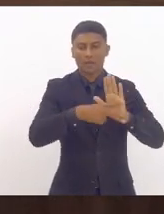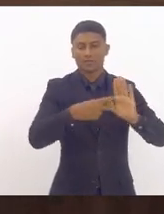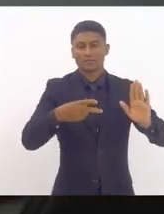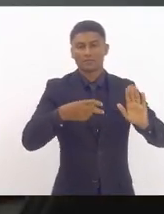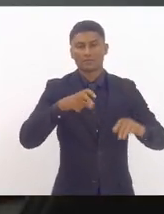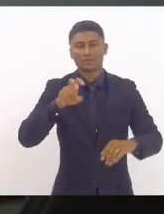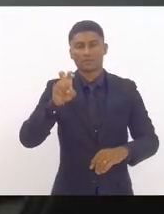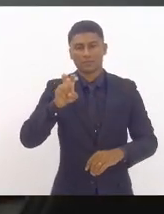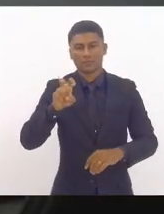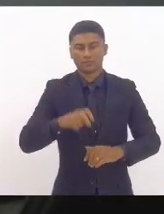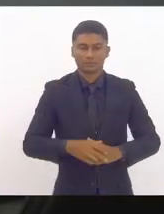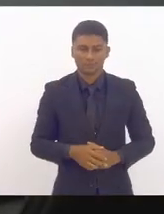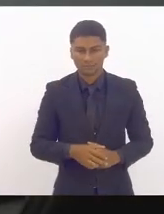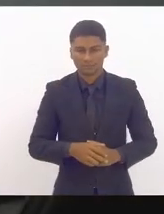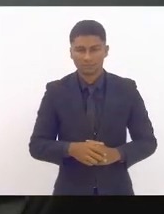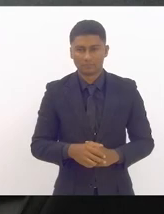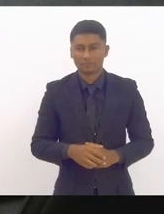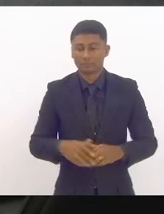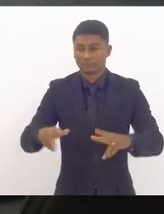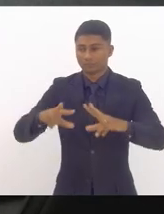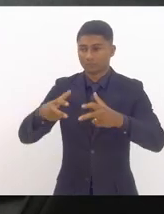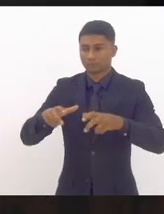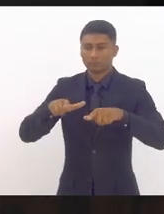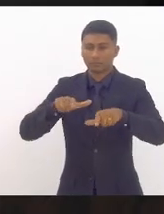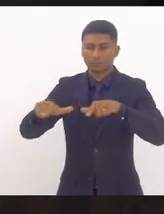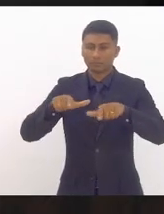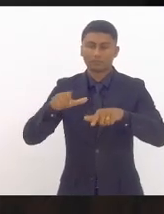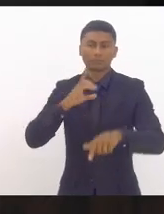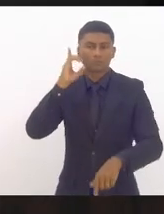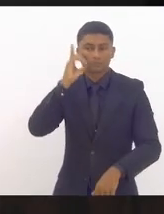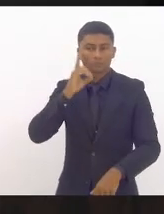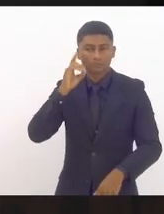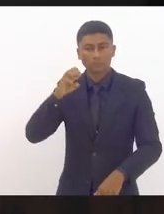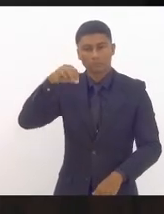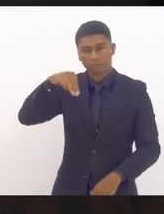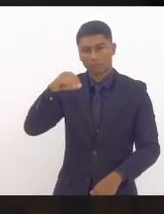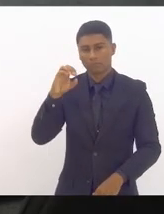5º. Ok. Pela Comissão de Trabalho, deputada Mônica Francisco.